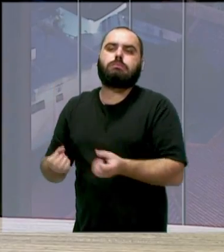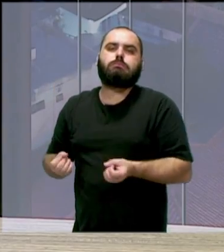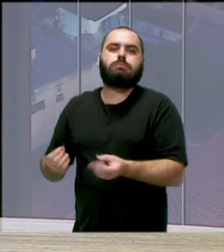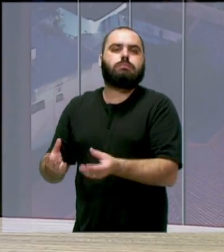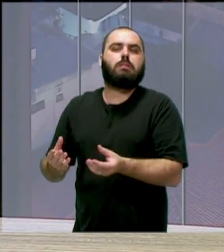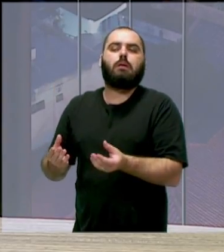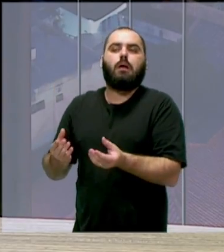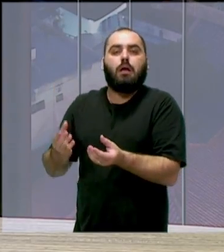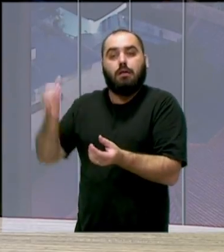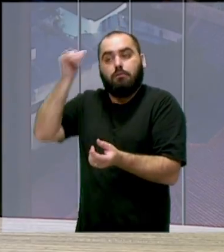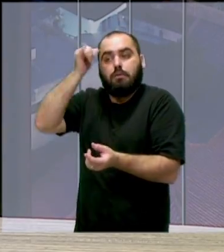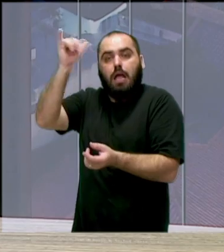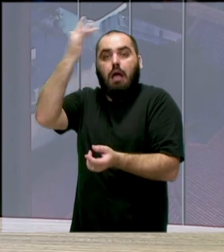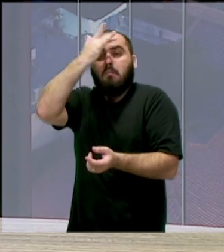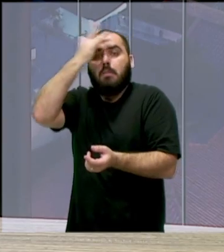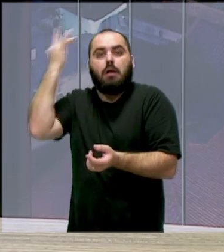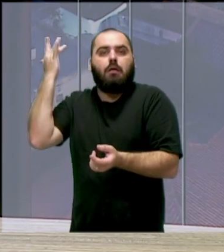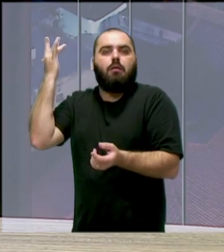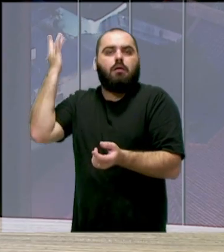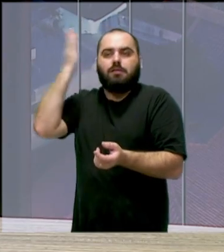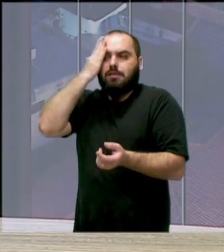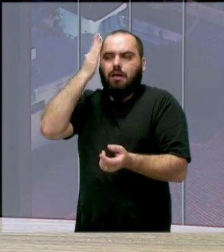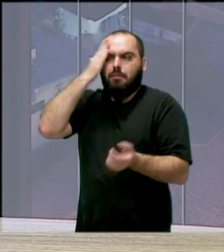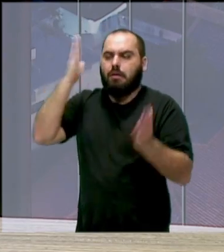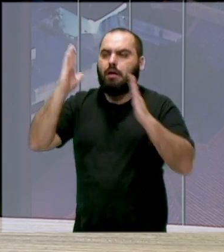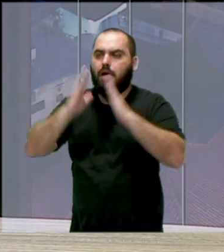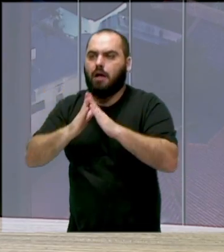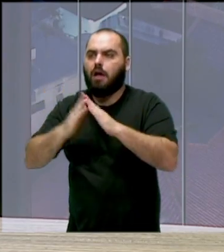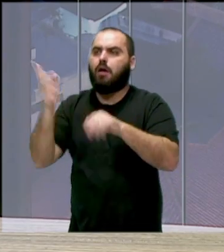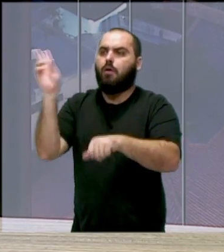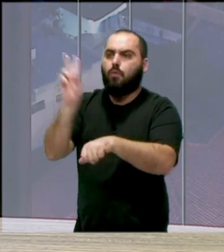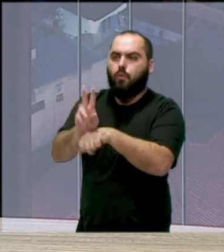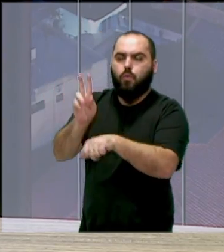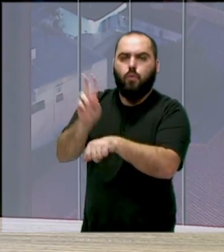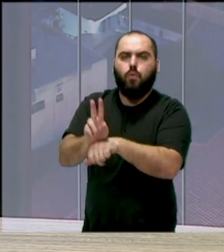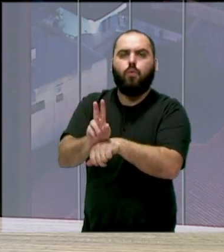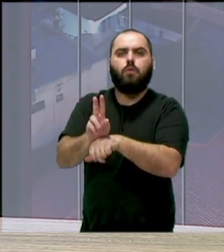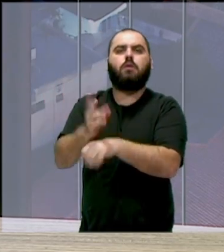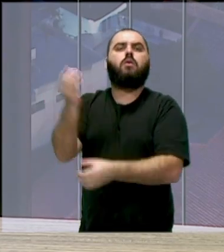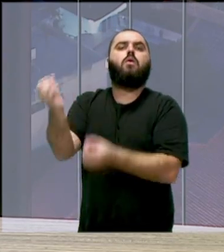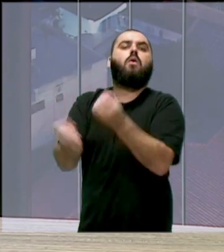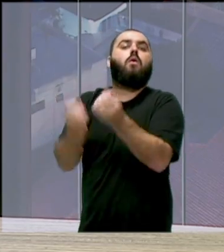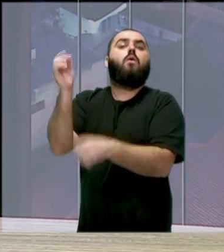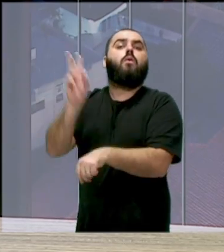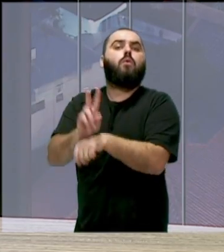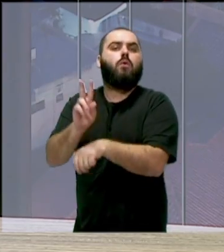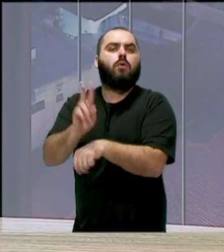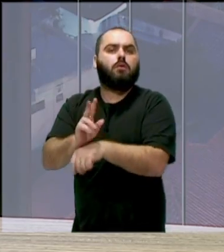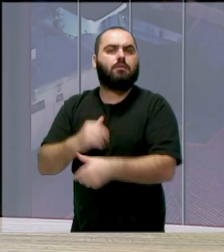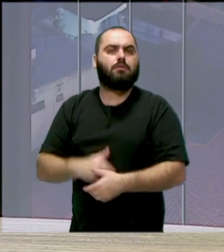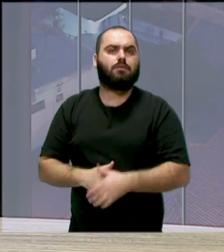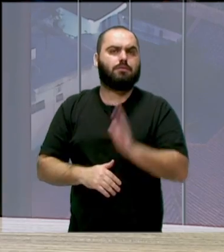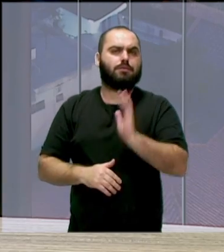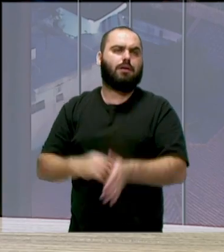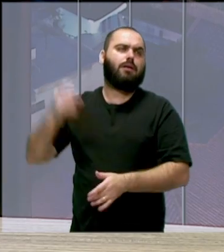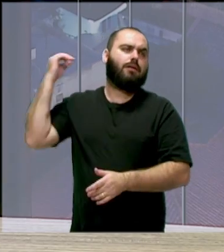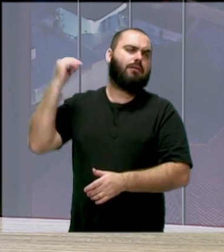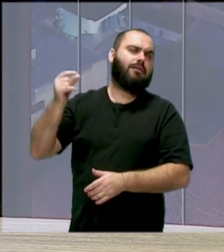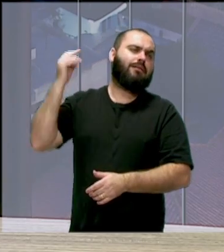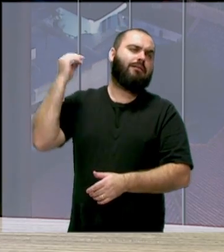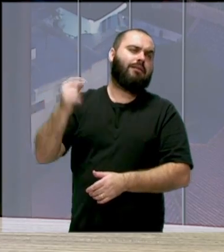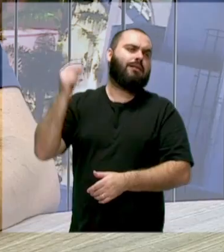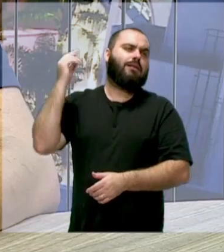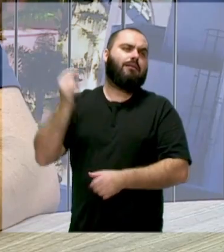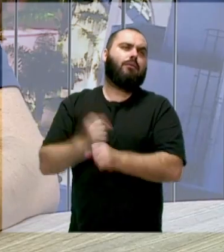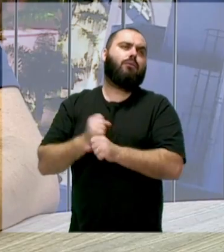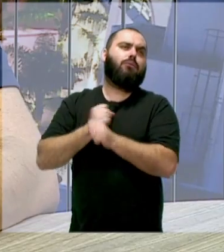às vezes no fundo de sua casa, não terem esses cuidados que... Gente, faz muito tempo que a gente fala, né? Não deixe